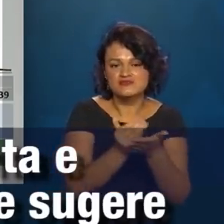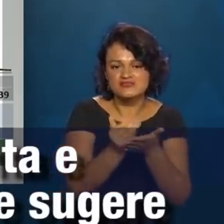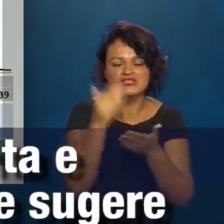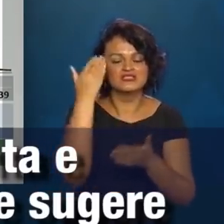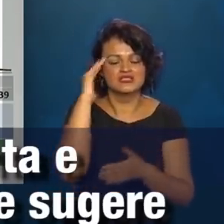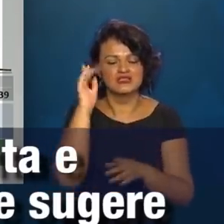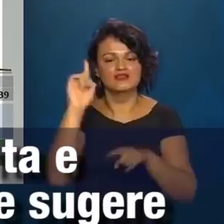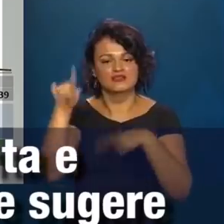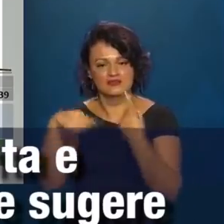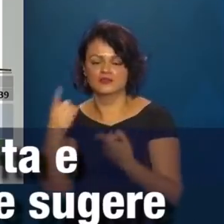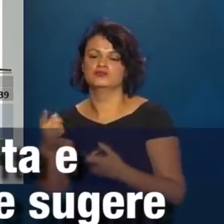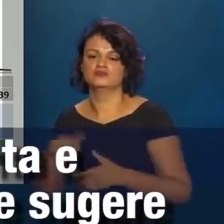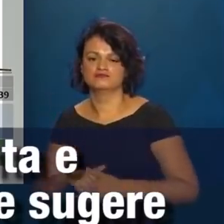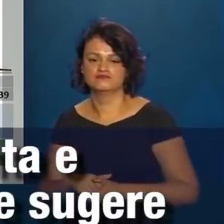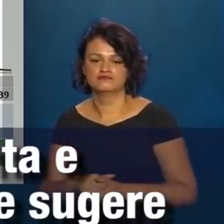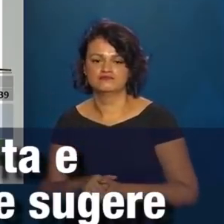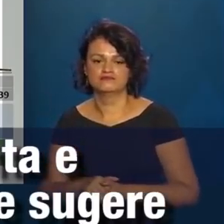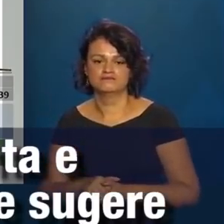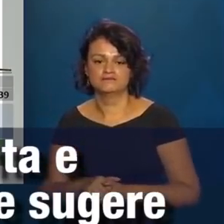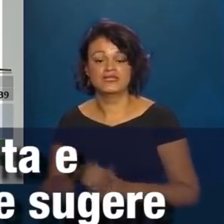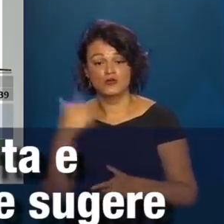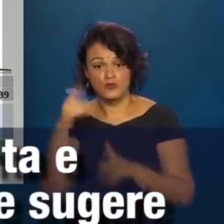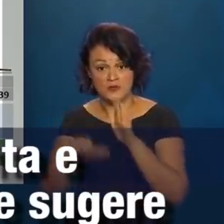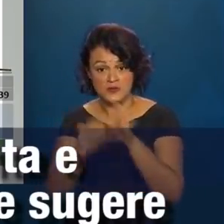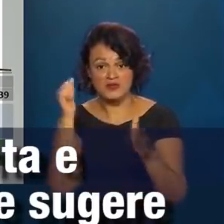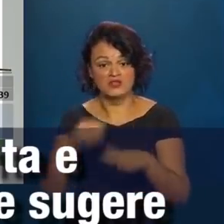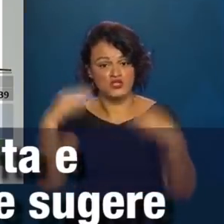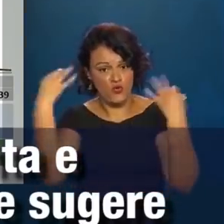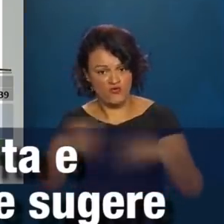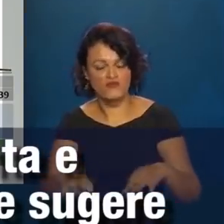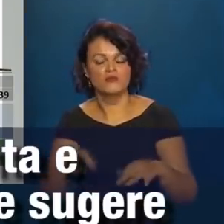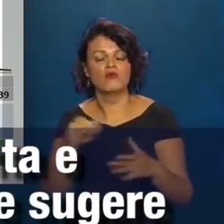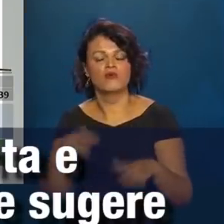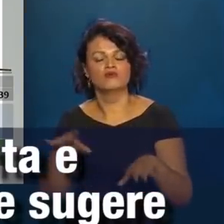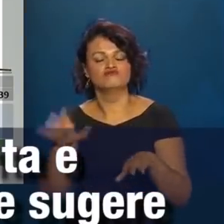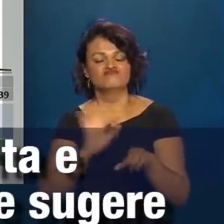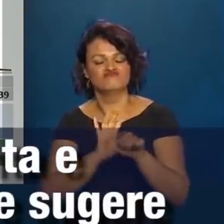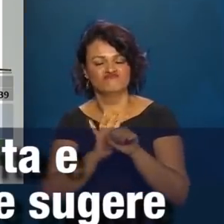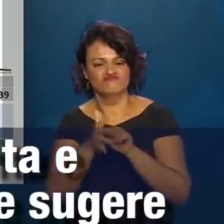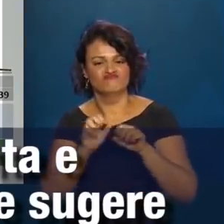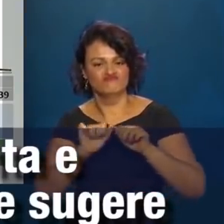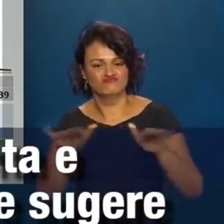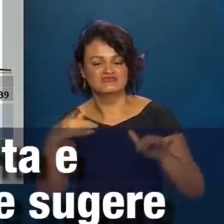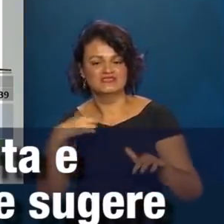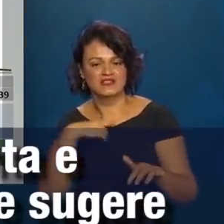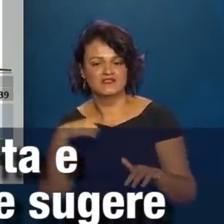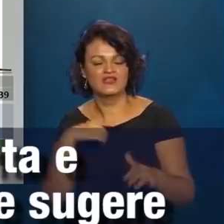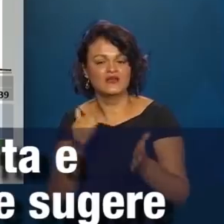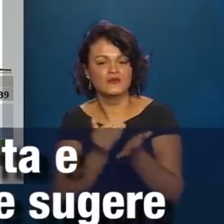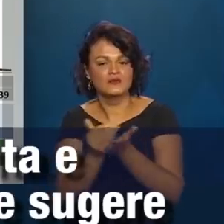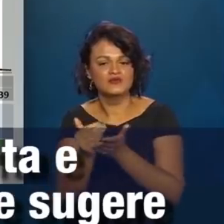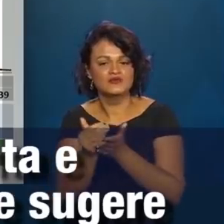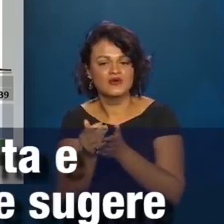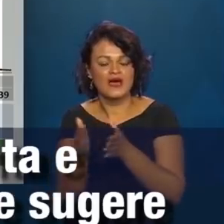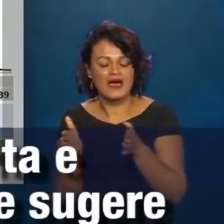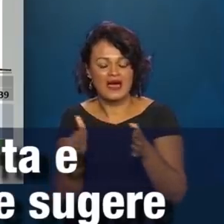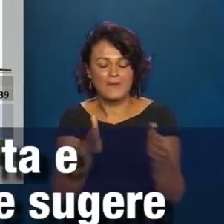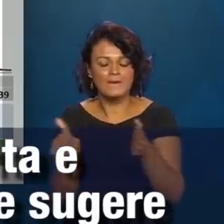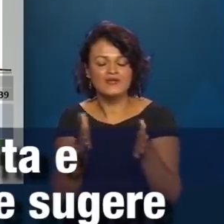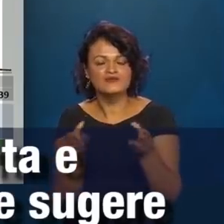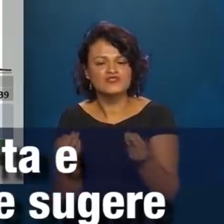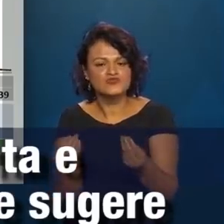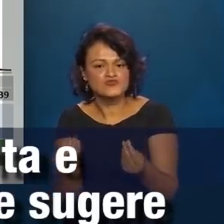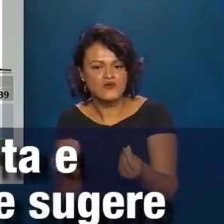nós tivemos o primeiro caso confirmado, nós entramos na fase que a gente chama de fase de mitigação.